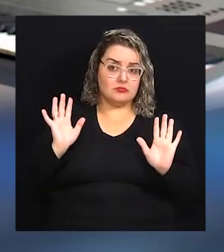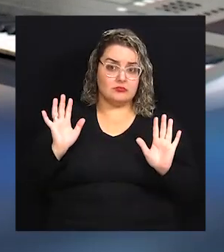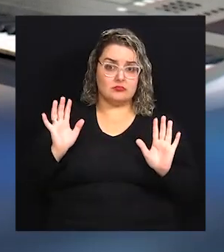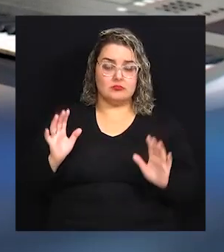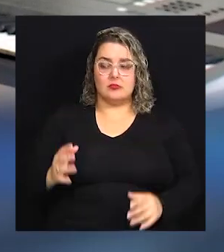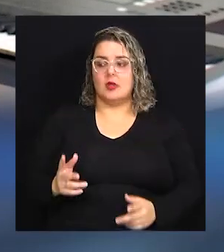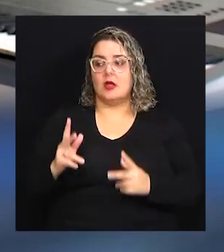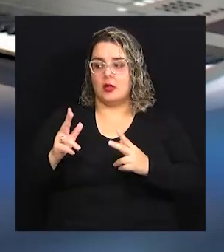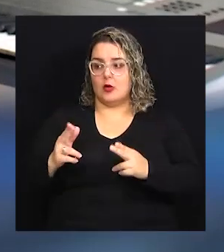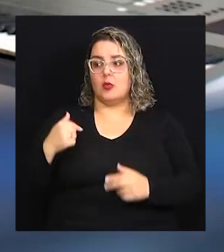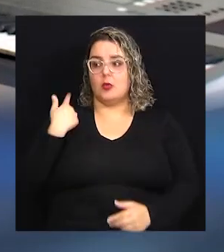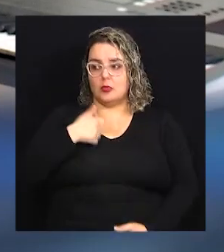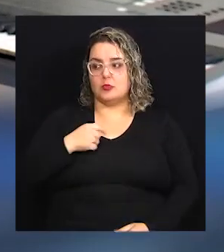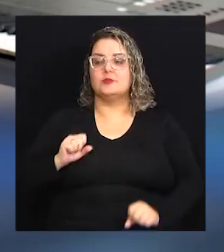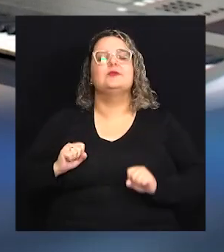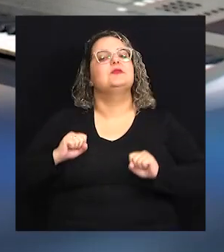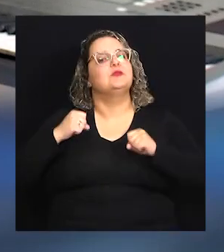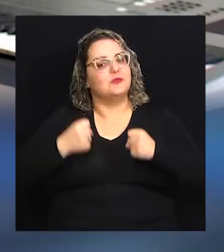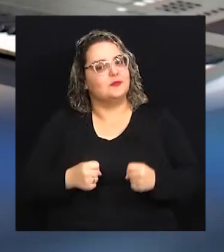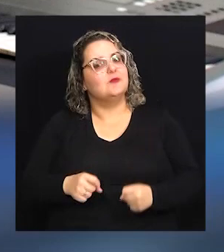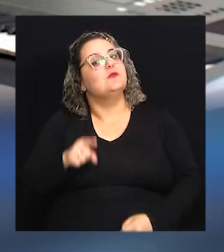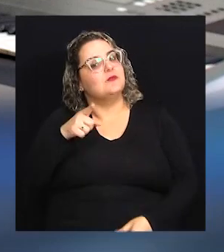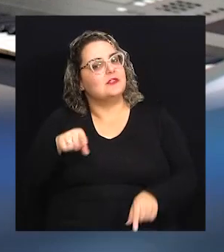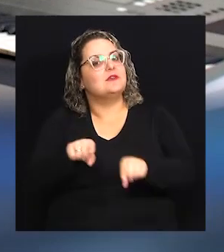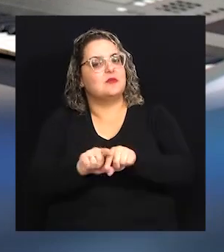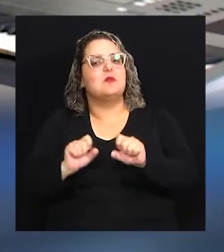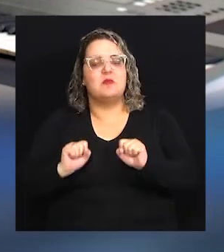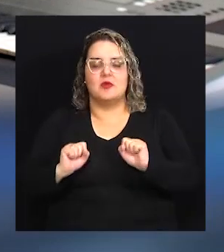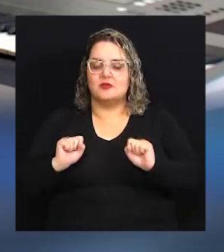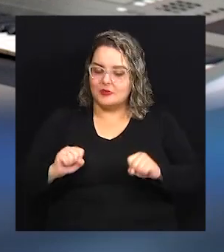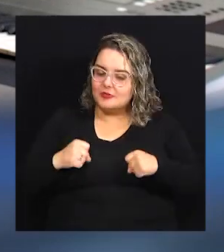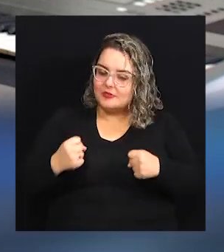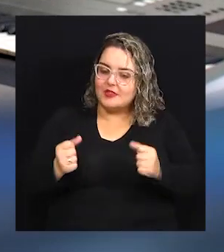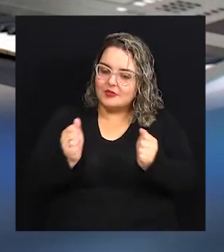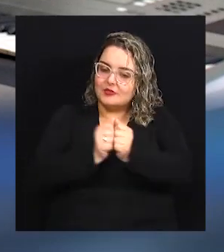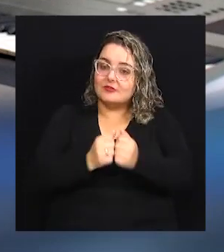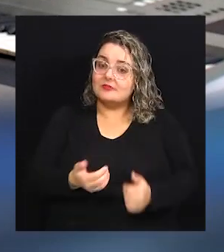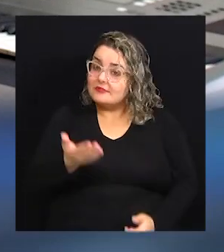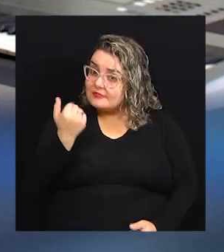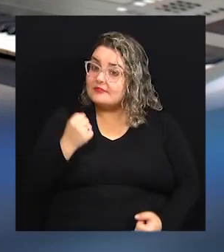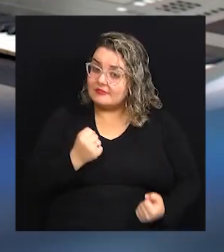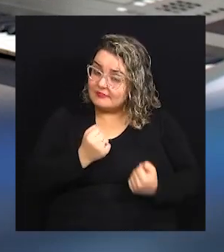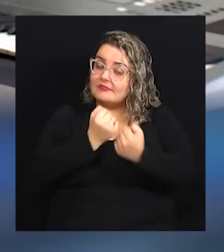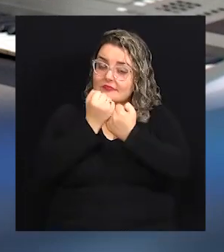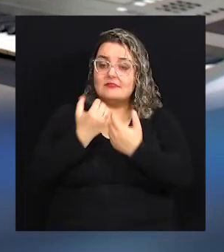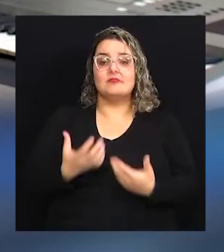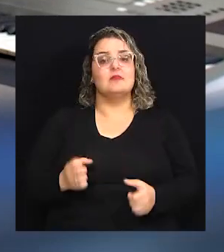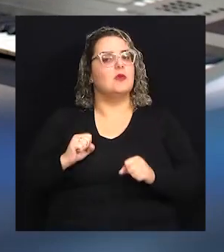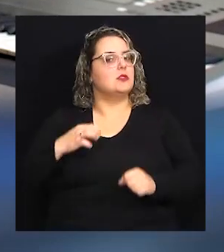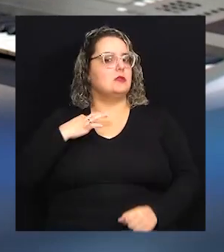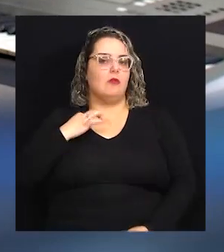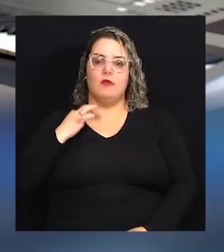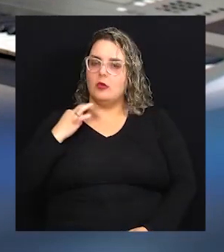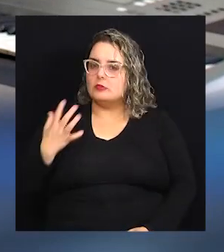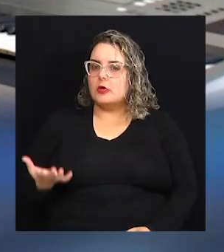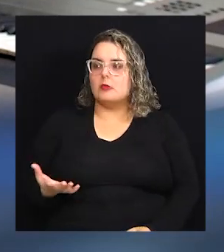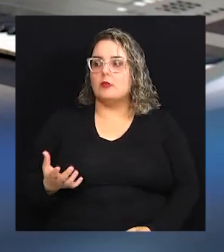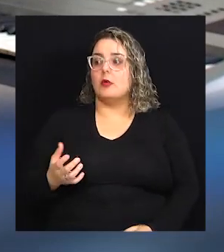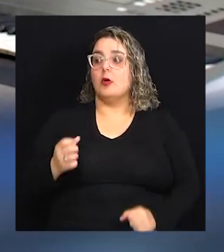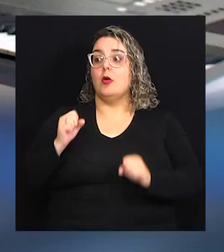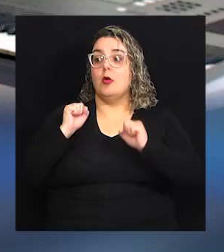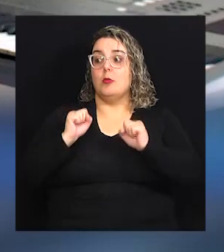forma, né? Da mesma forma que a gente está aqui lutando, você pode lutar também. E venha nos apoiar, você